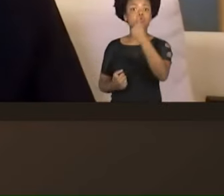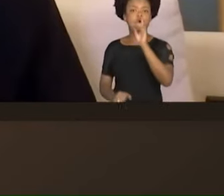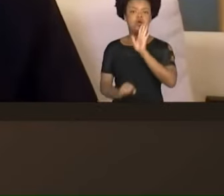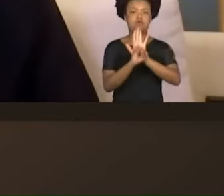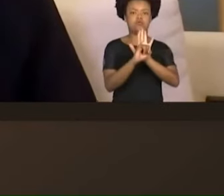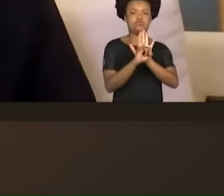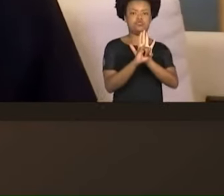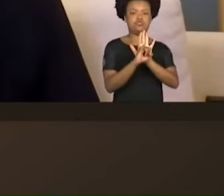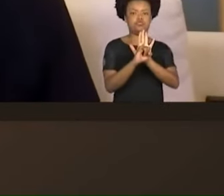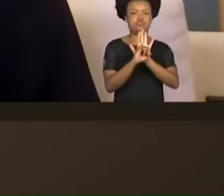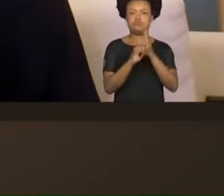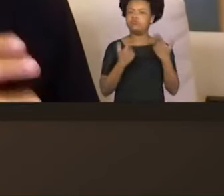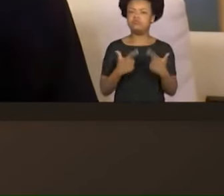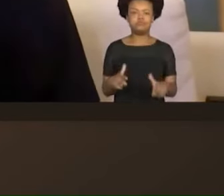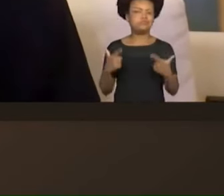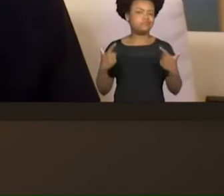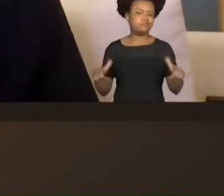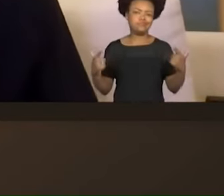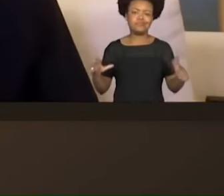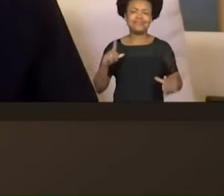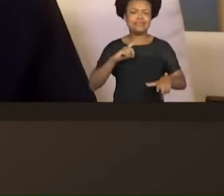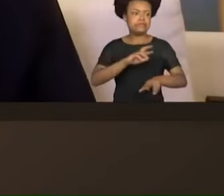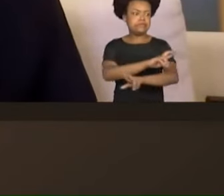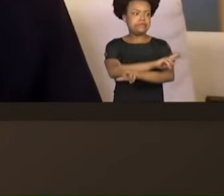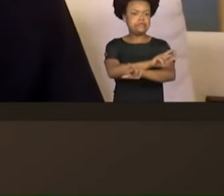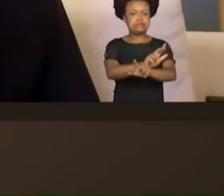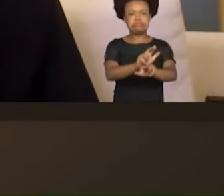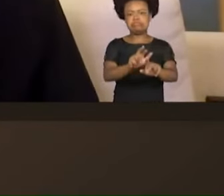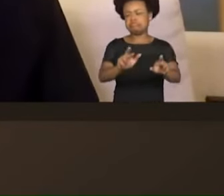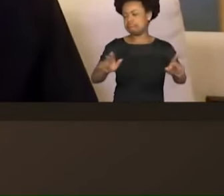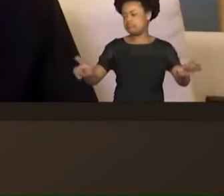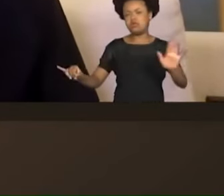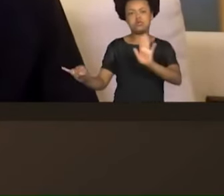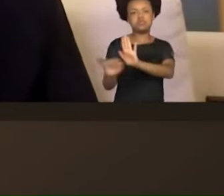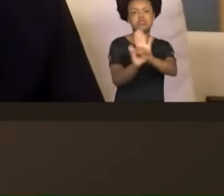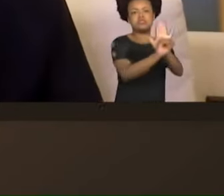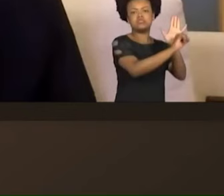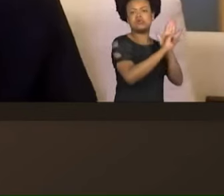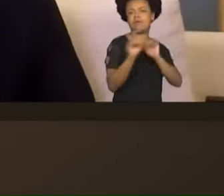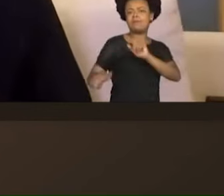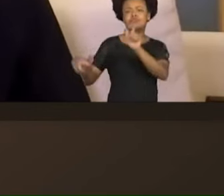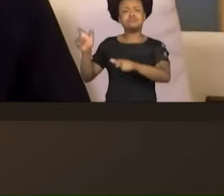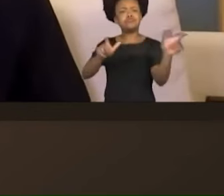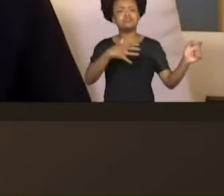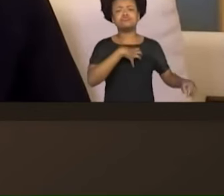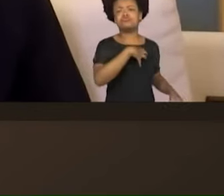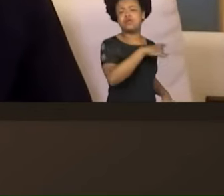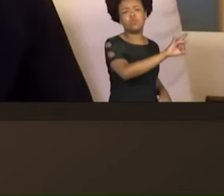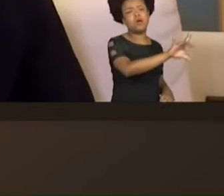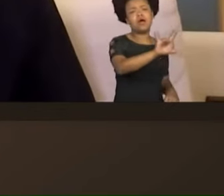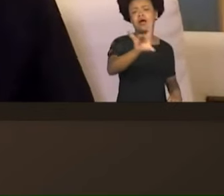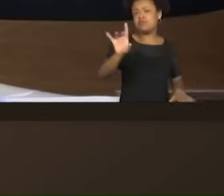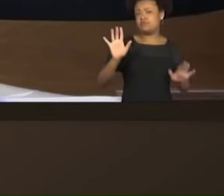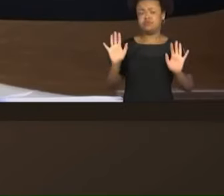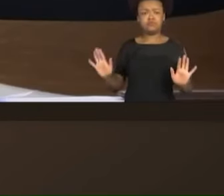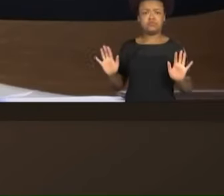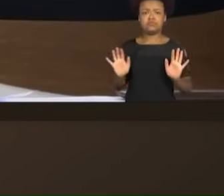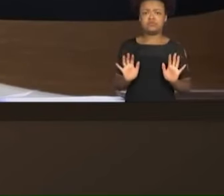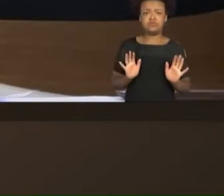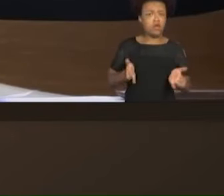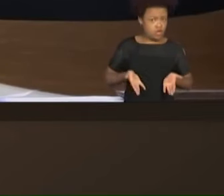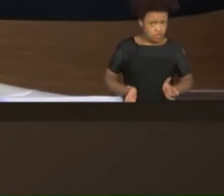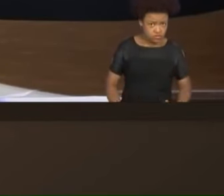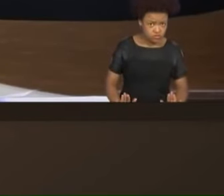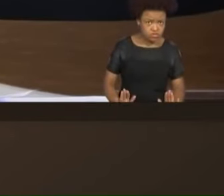estão usando. Existem vários tipos de pessoas que entendem a identidade como um elemento central da existência humana. E algumas